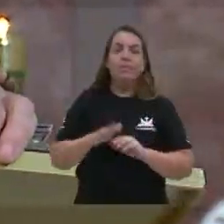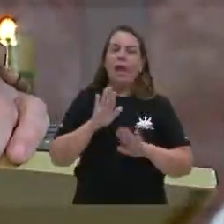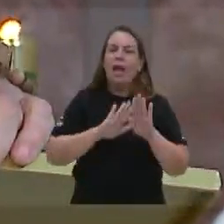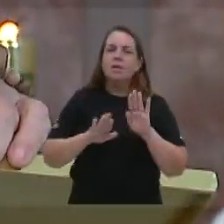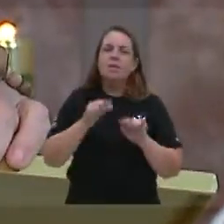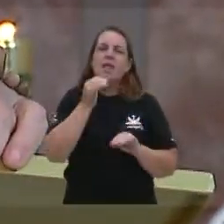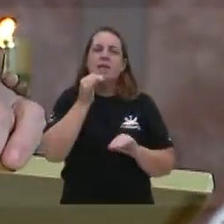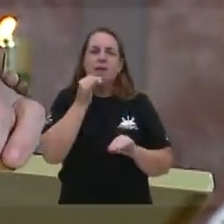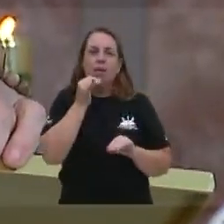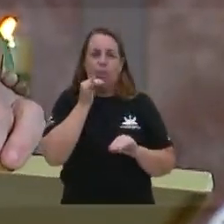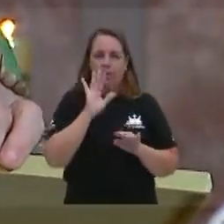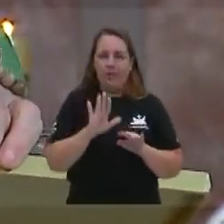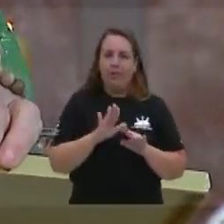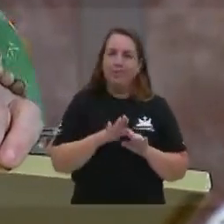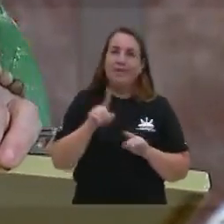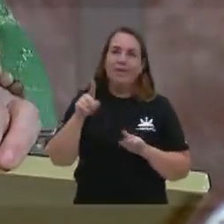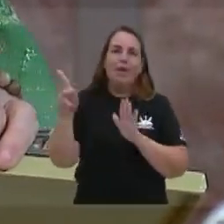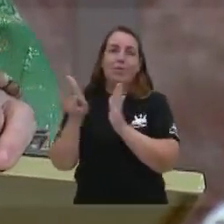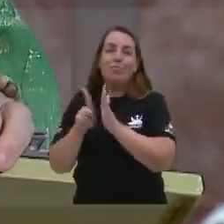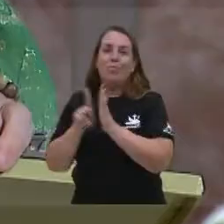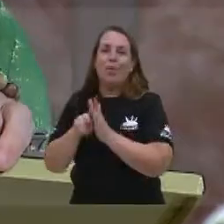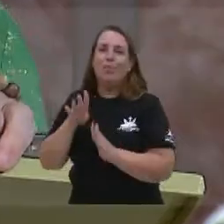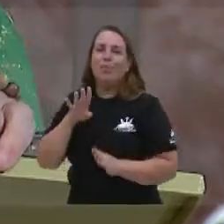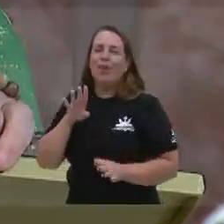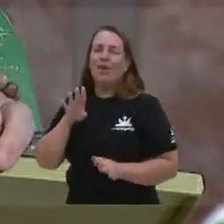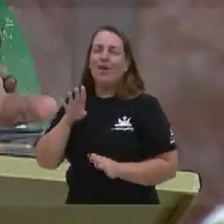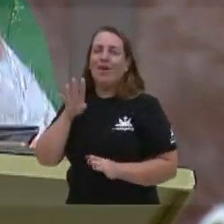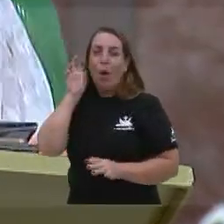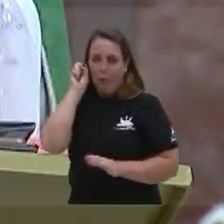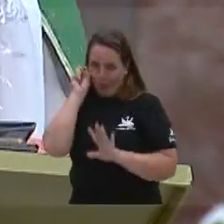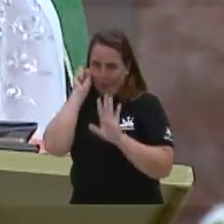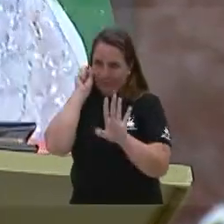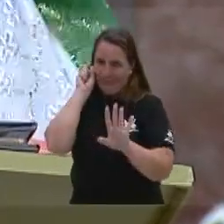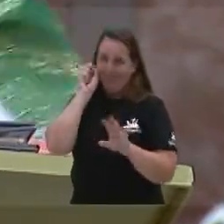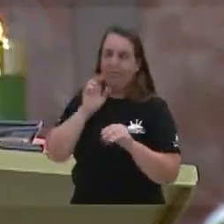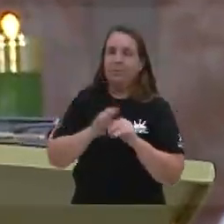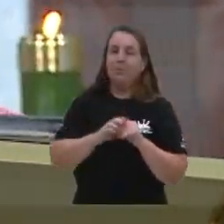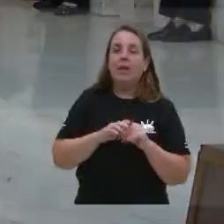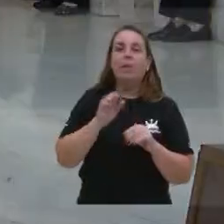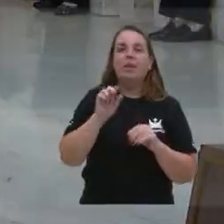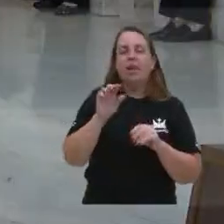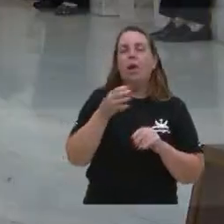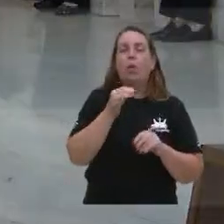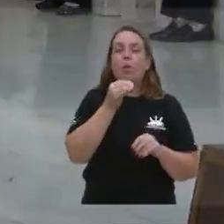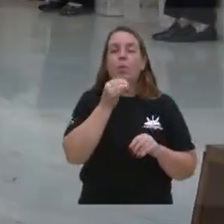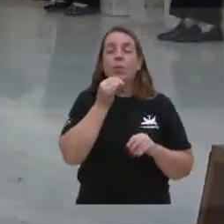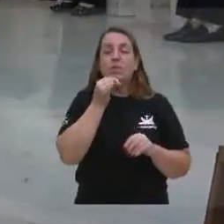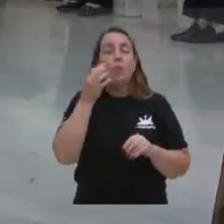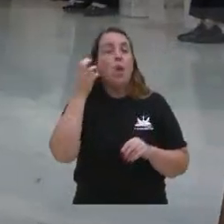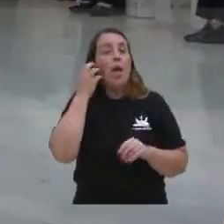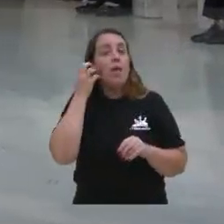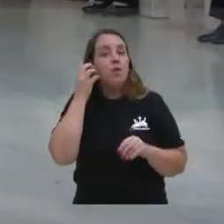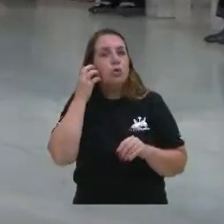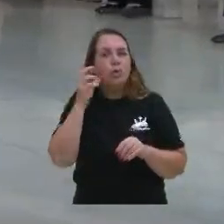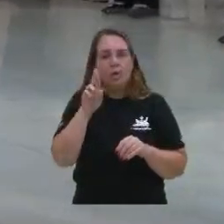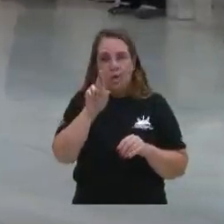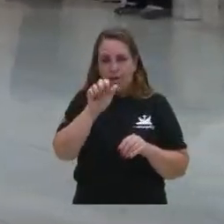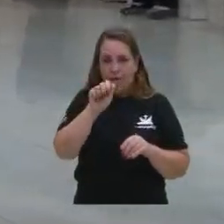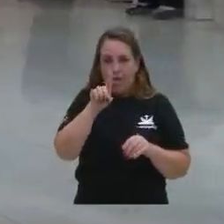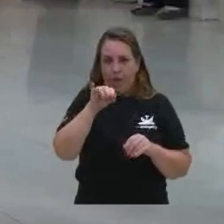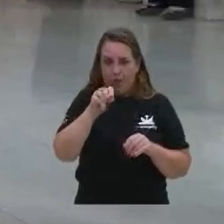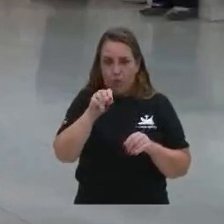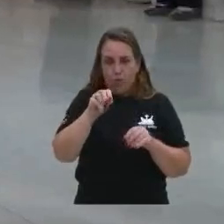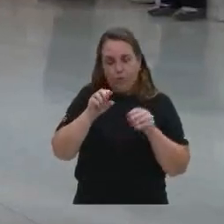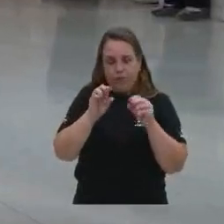rádio, e você quer escutar, mas tem uma rádio mais forte, já